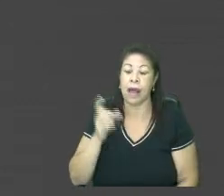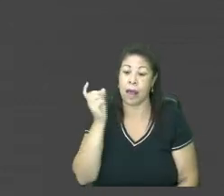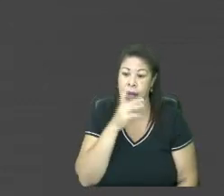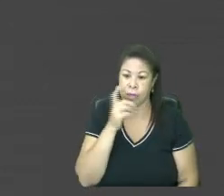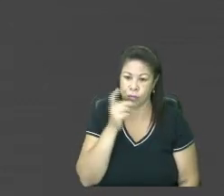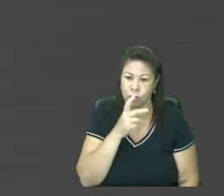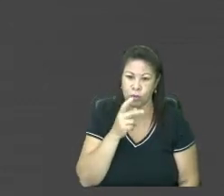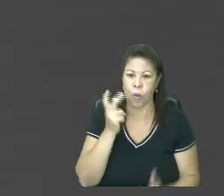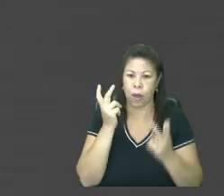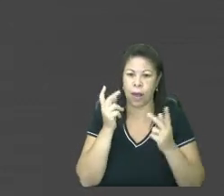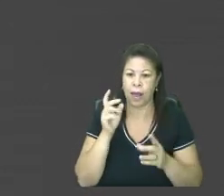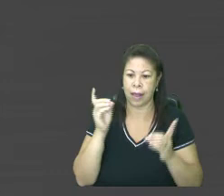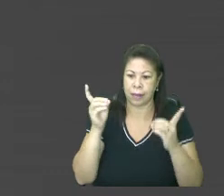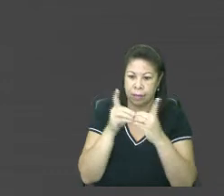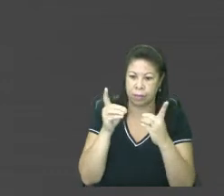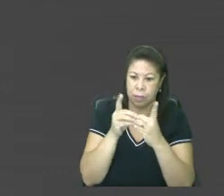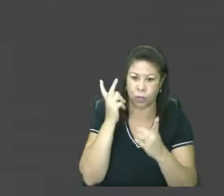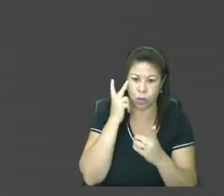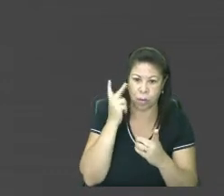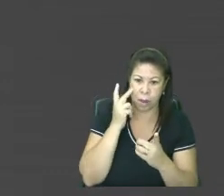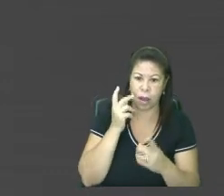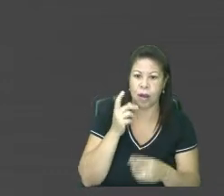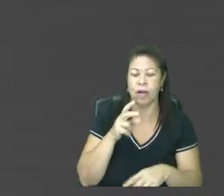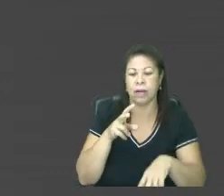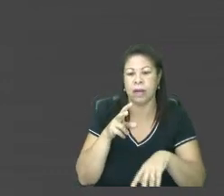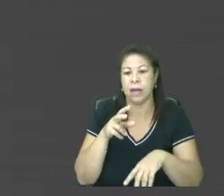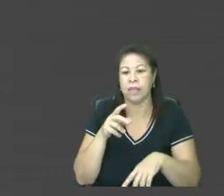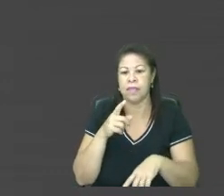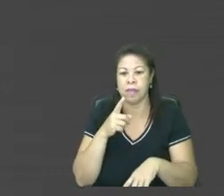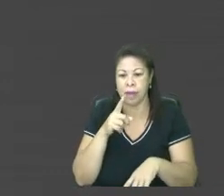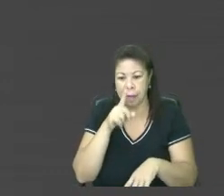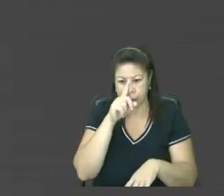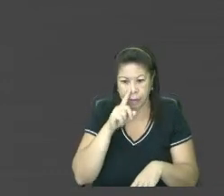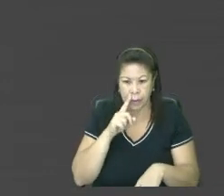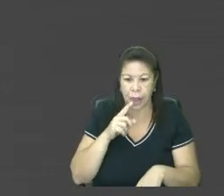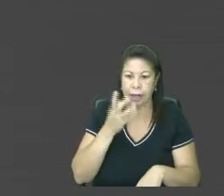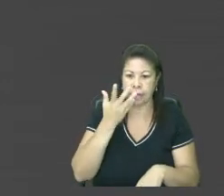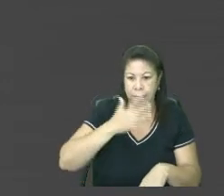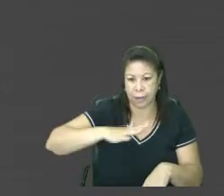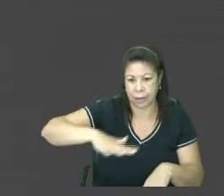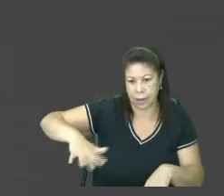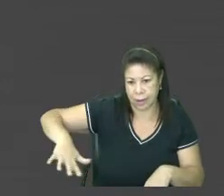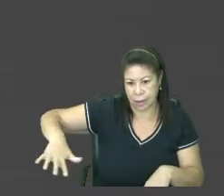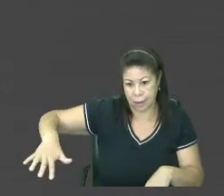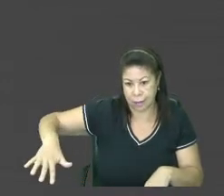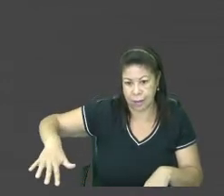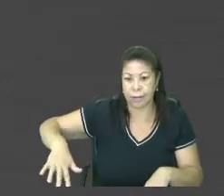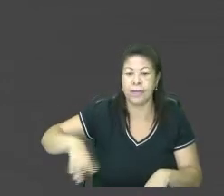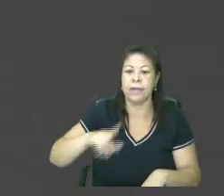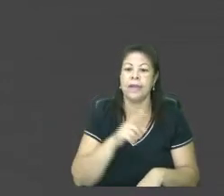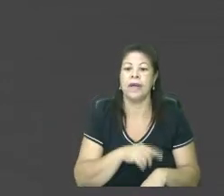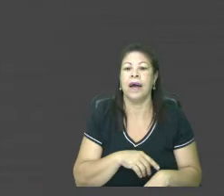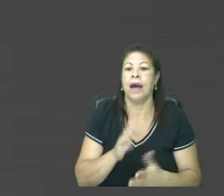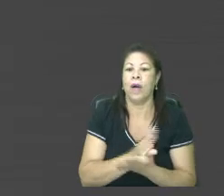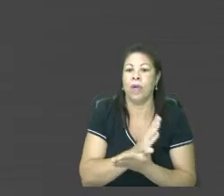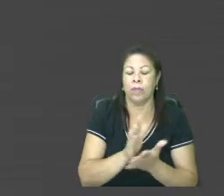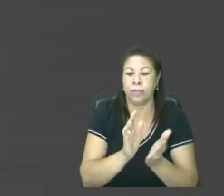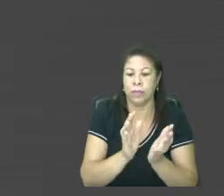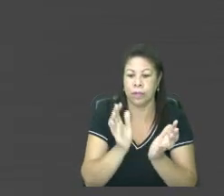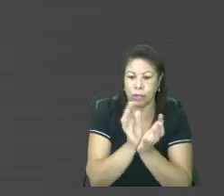no atendimento pediátrico. Na UPA Nova Hortolândia, a gente vê que não tem essa separação, porque a gente vinha